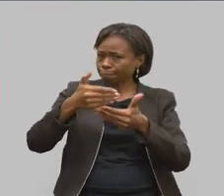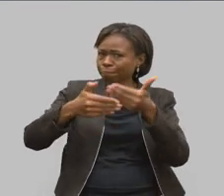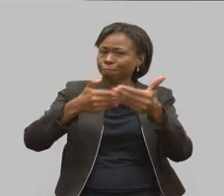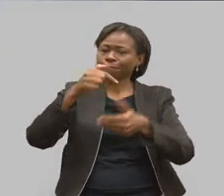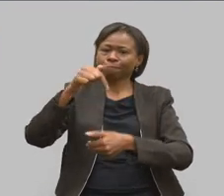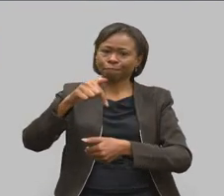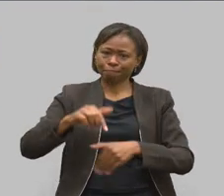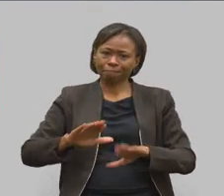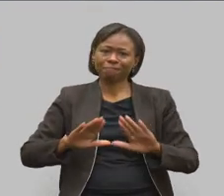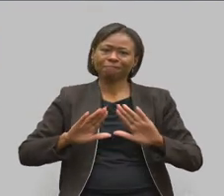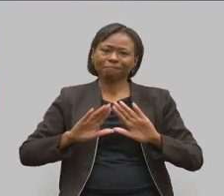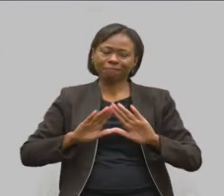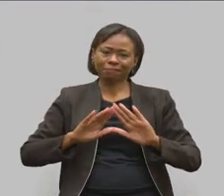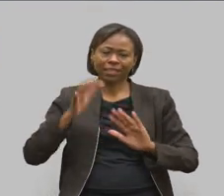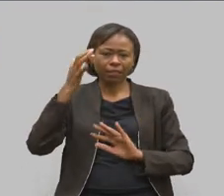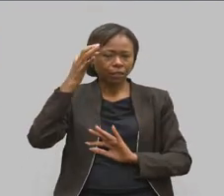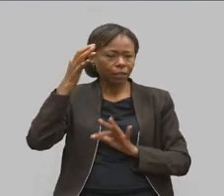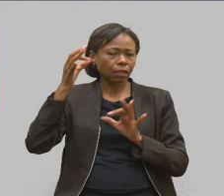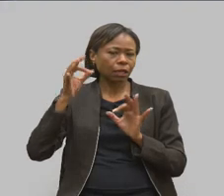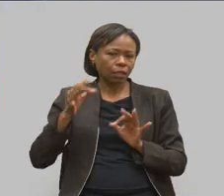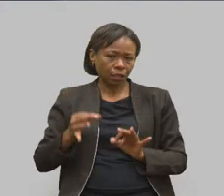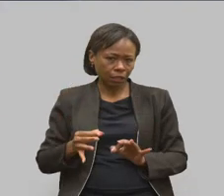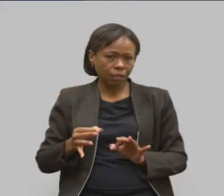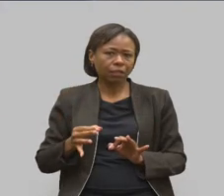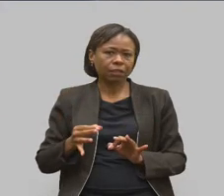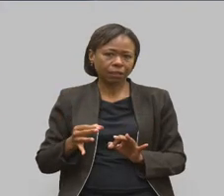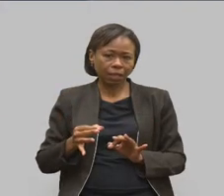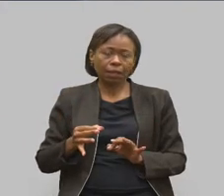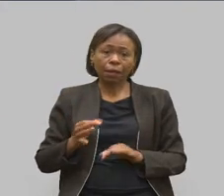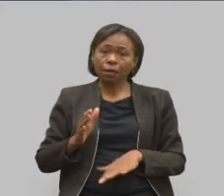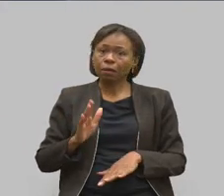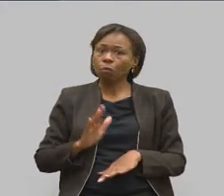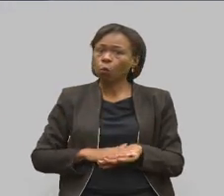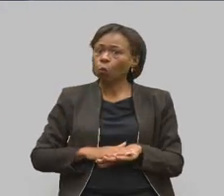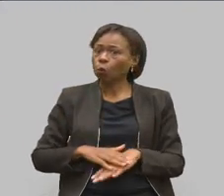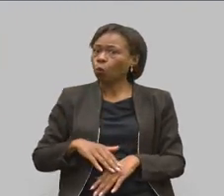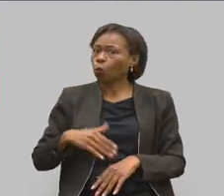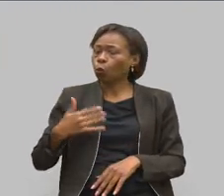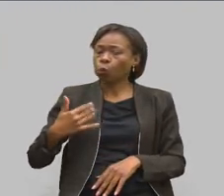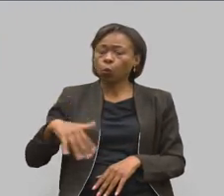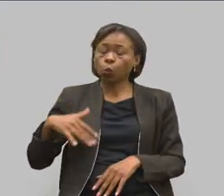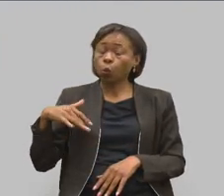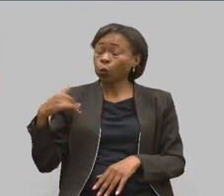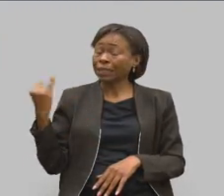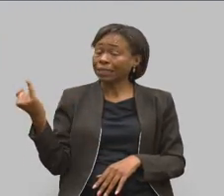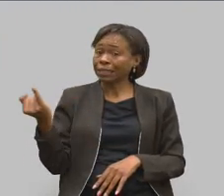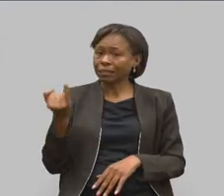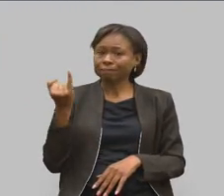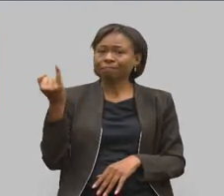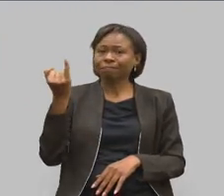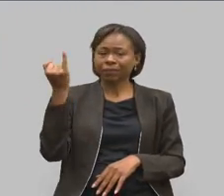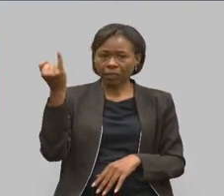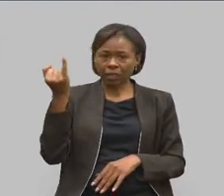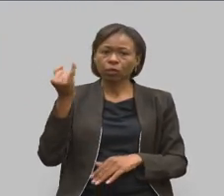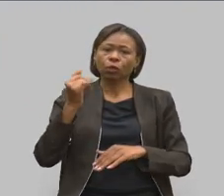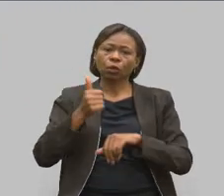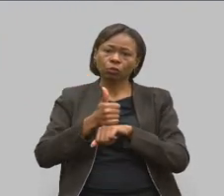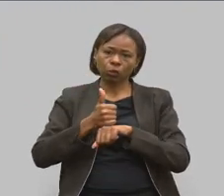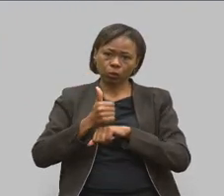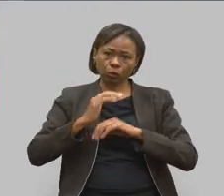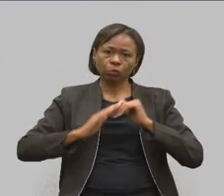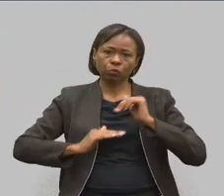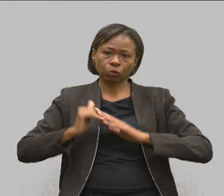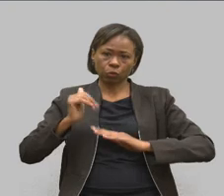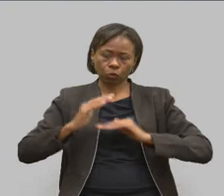e eu tenho certeza que é algo muito caro para os profissionais é